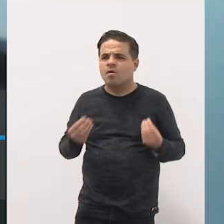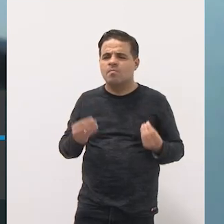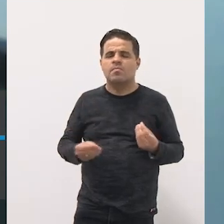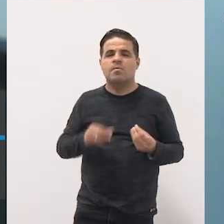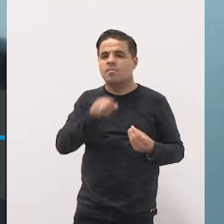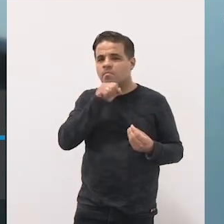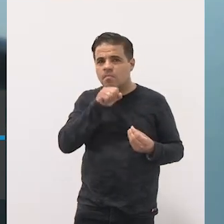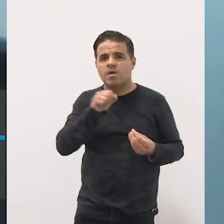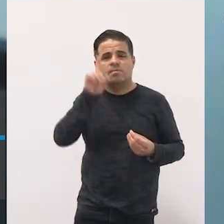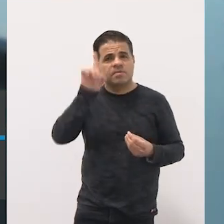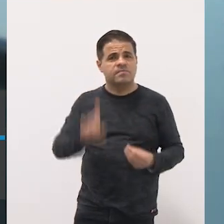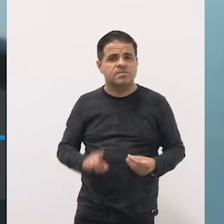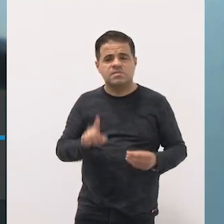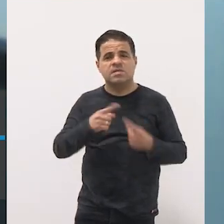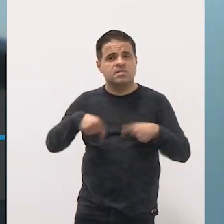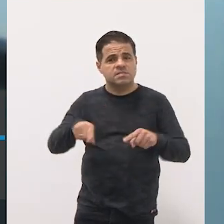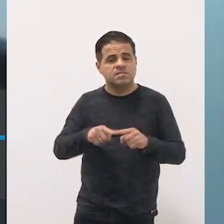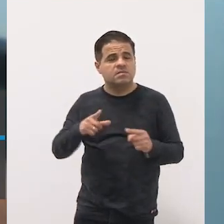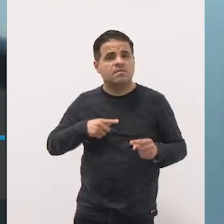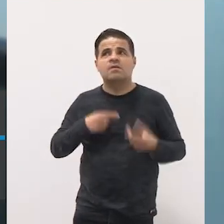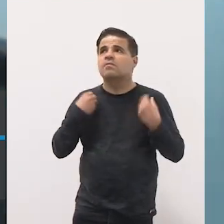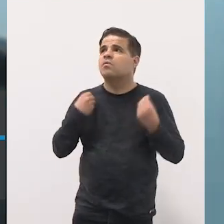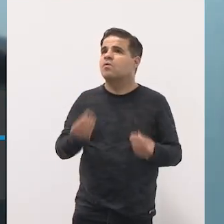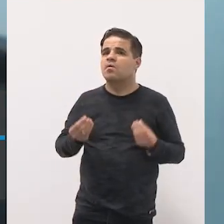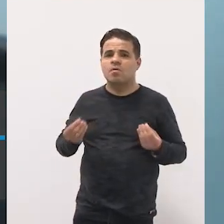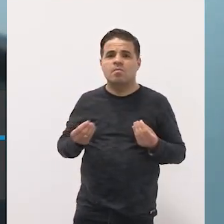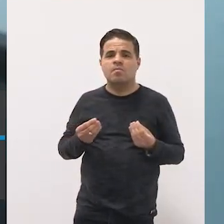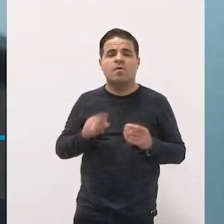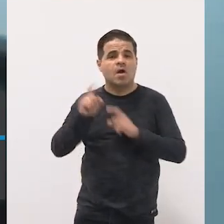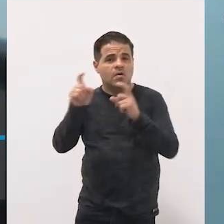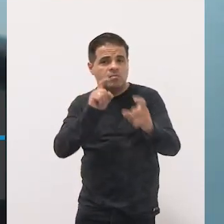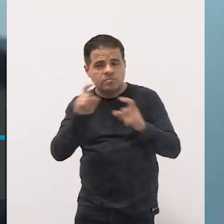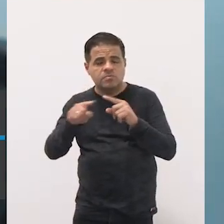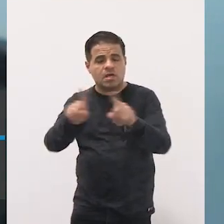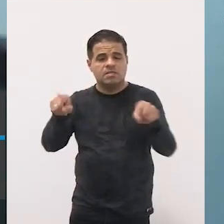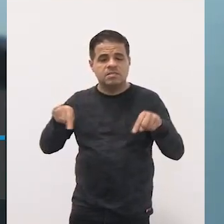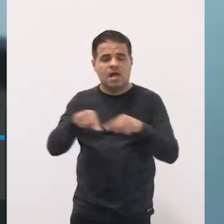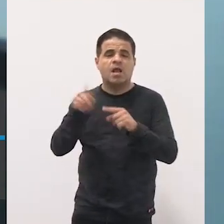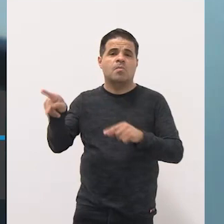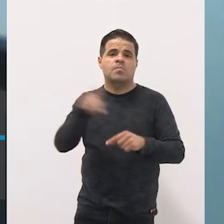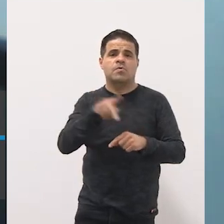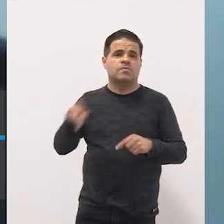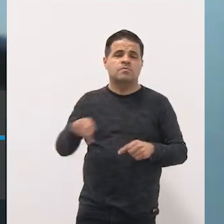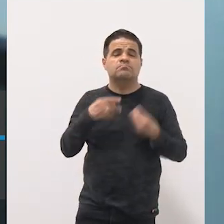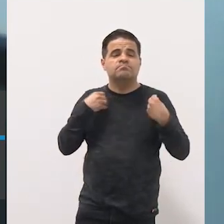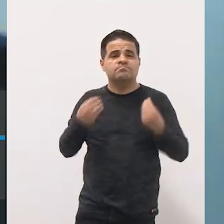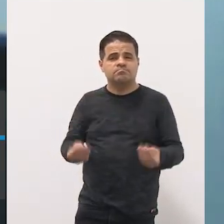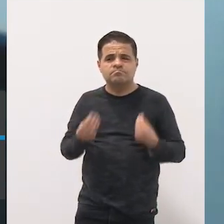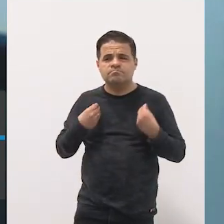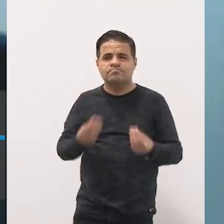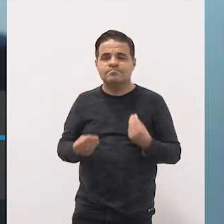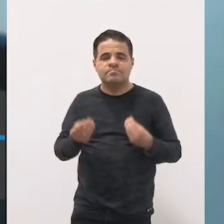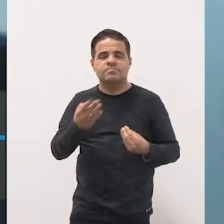mães deficientes, com deficiência, como é que é a reunião na sala dos professores, que às vezes ela não consegue